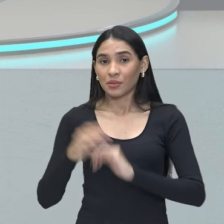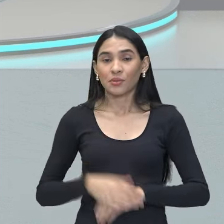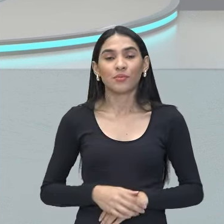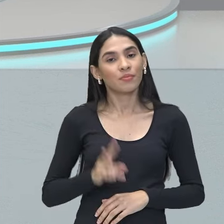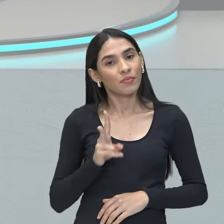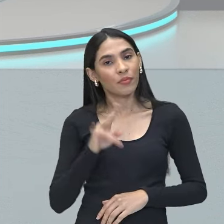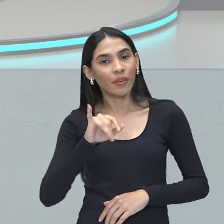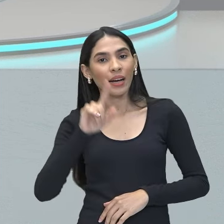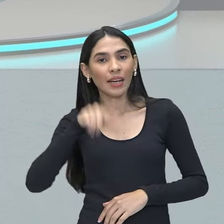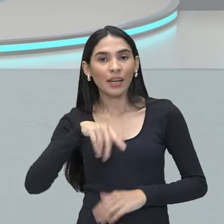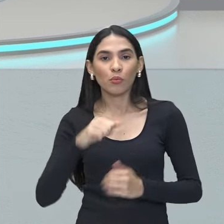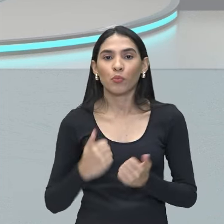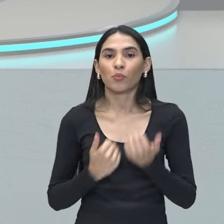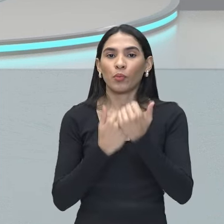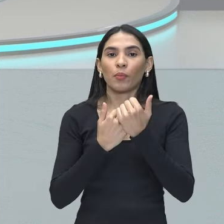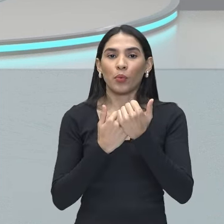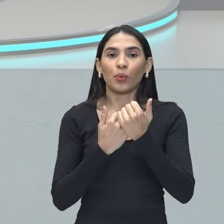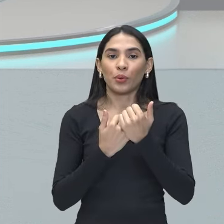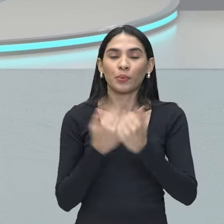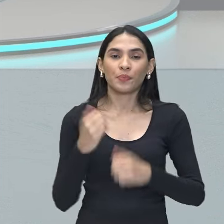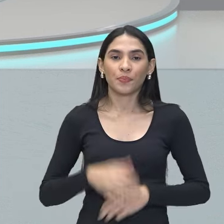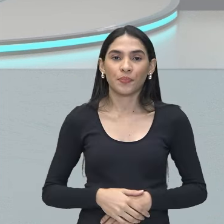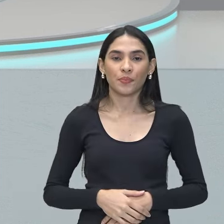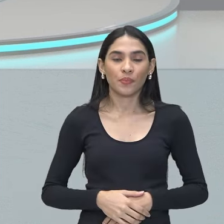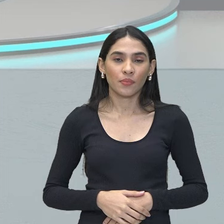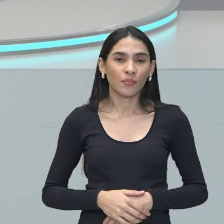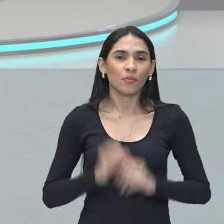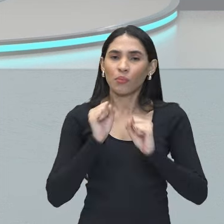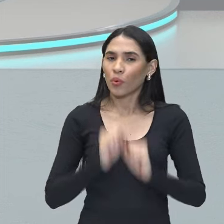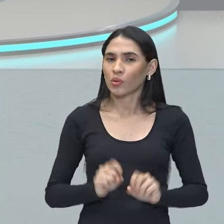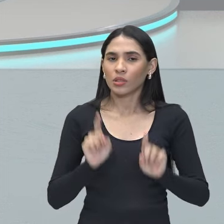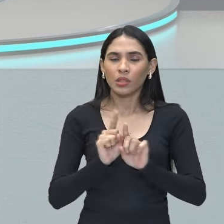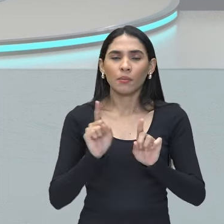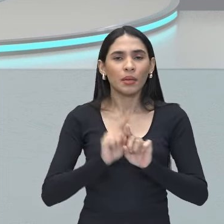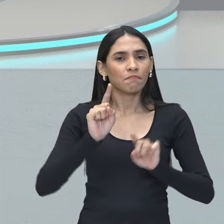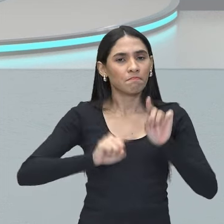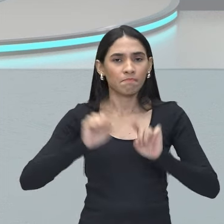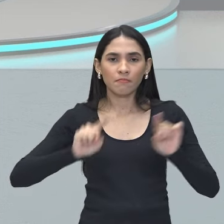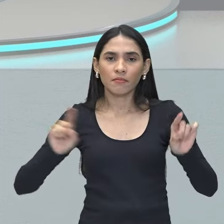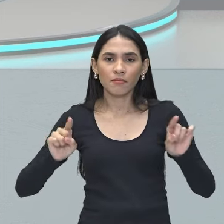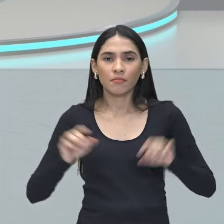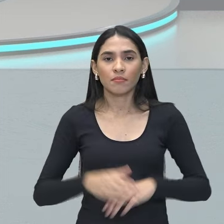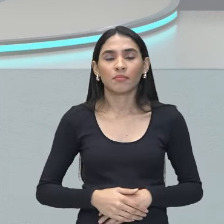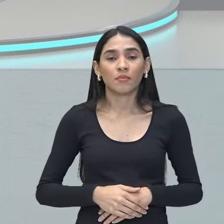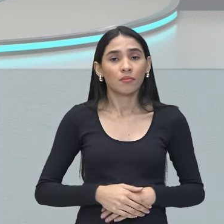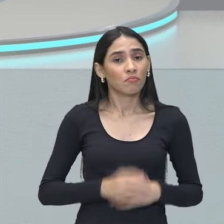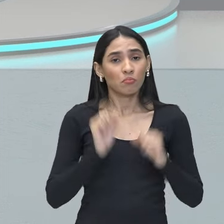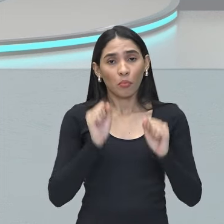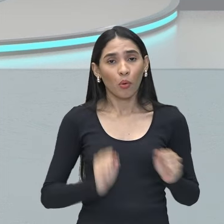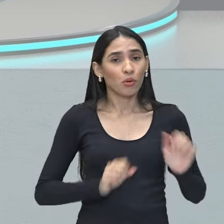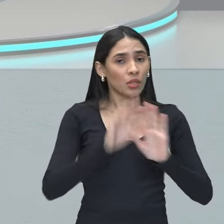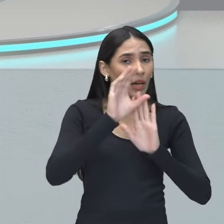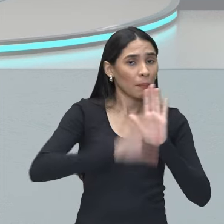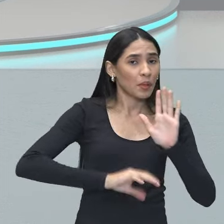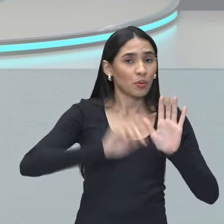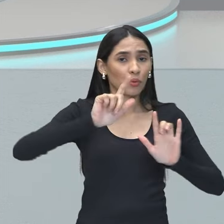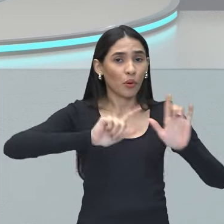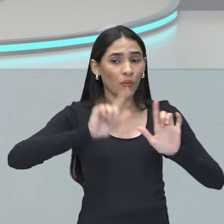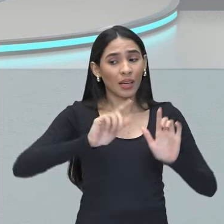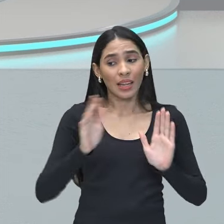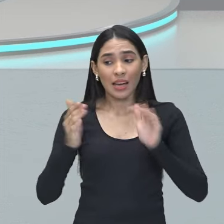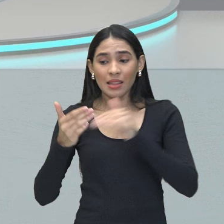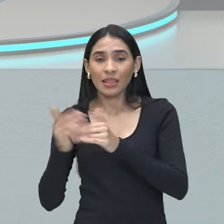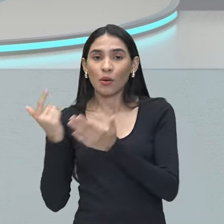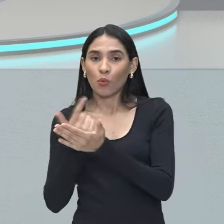que vai ser variado, não é? Como eu disse a vocês, pode ser desde um capítulo de novela até um